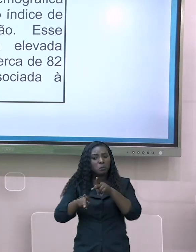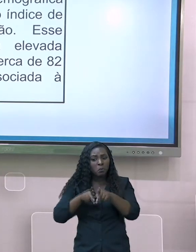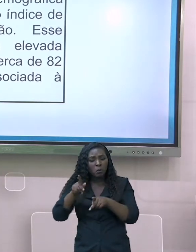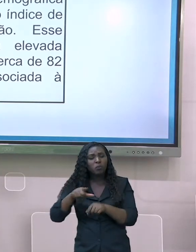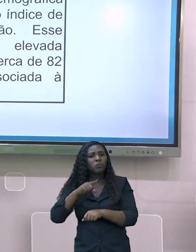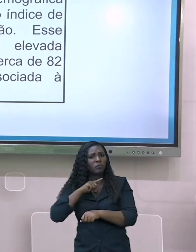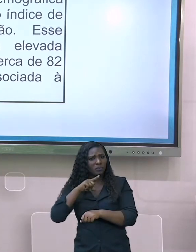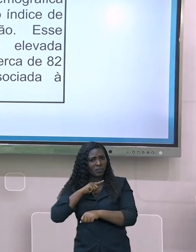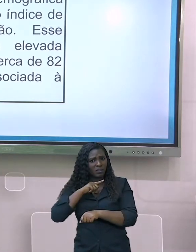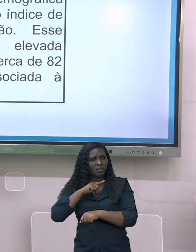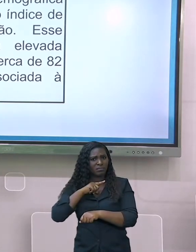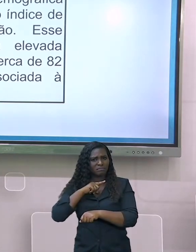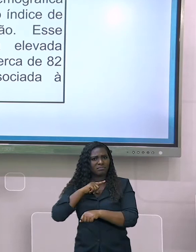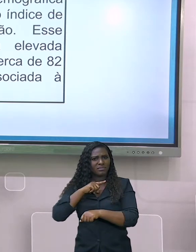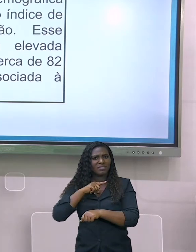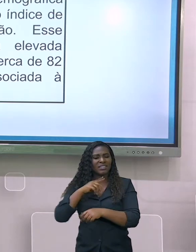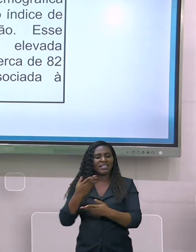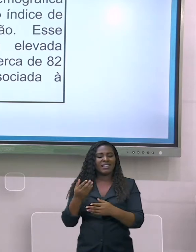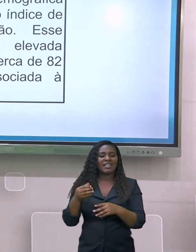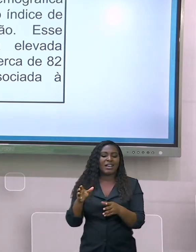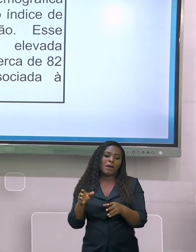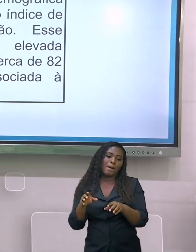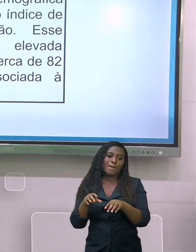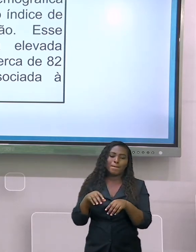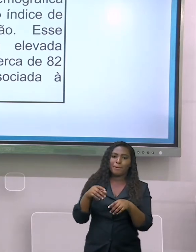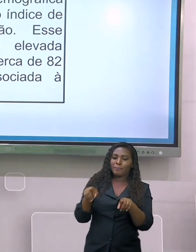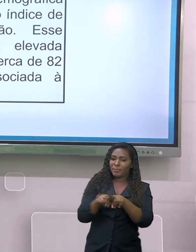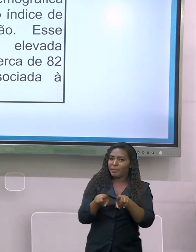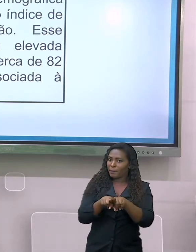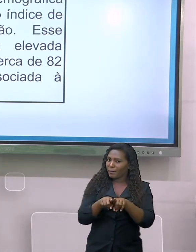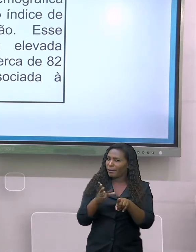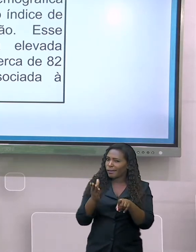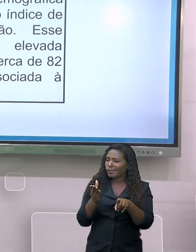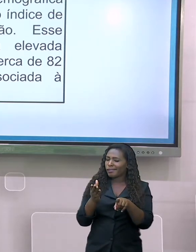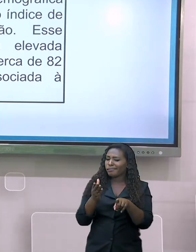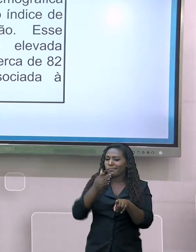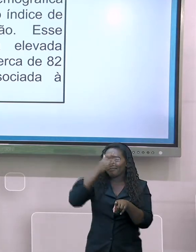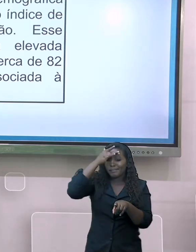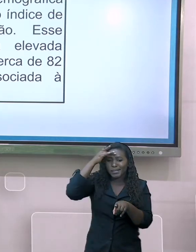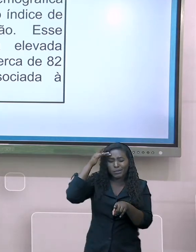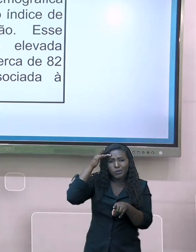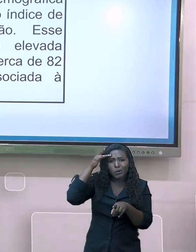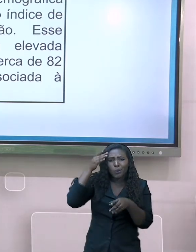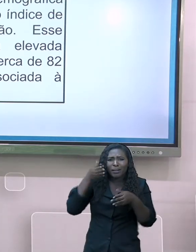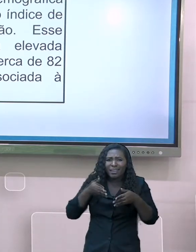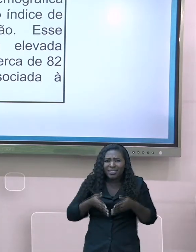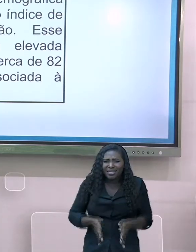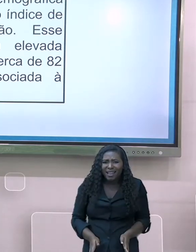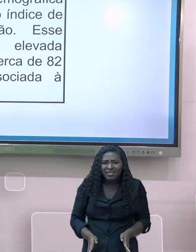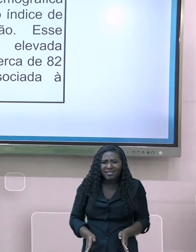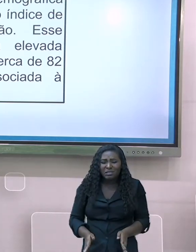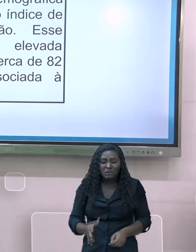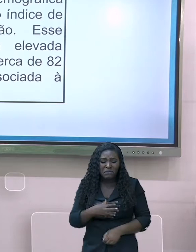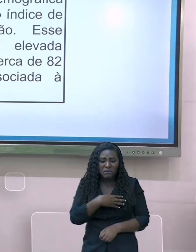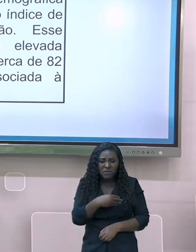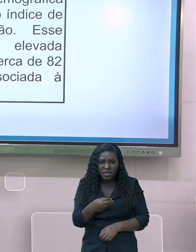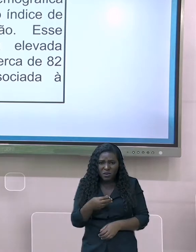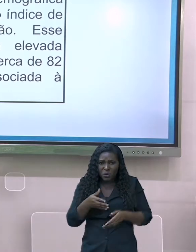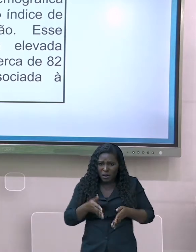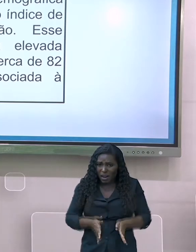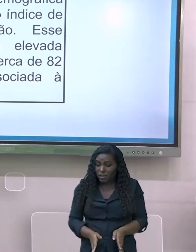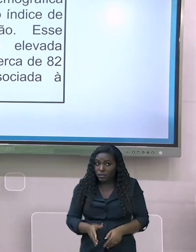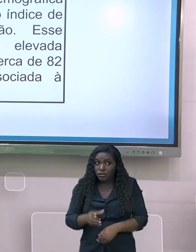associada à baixa natalidade, quer dizer, poucos filhos por